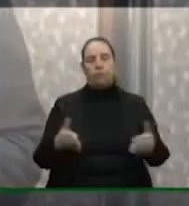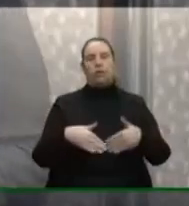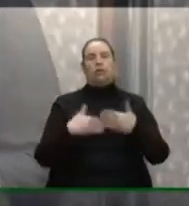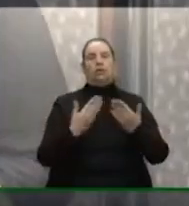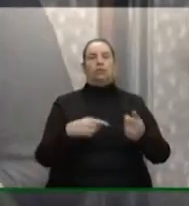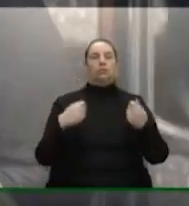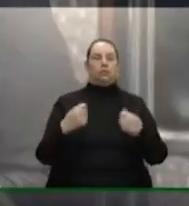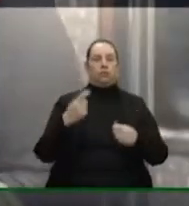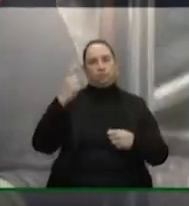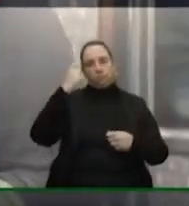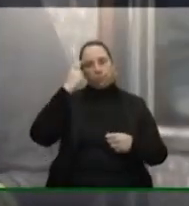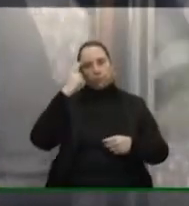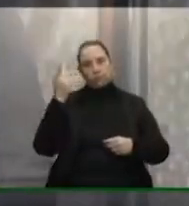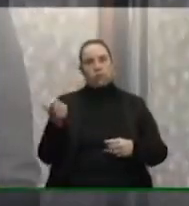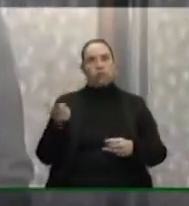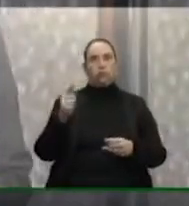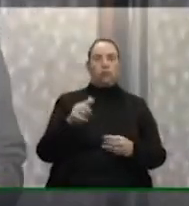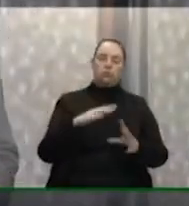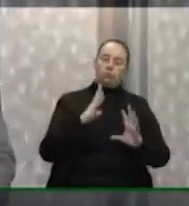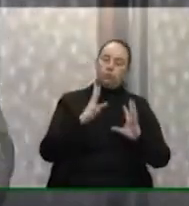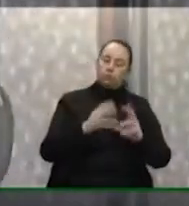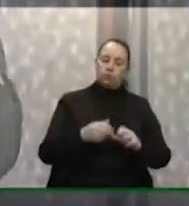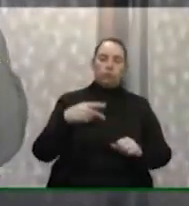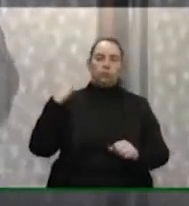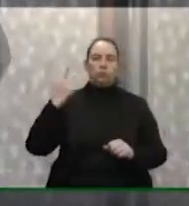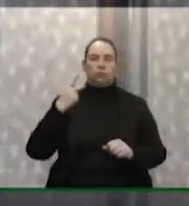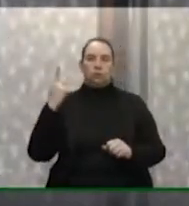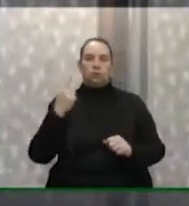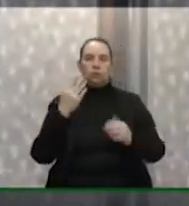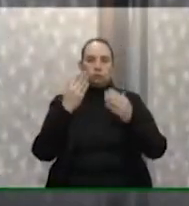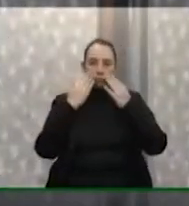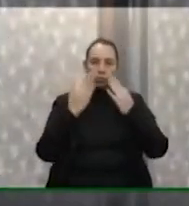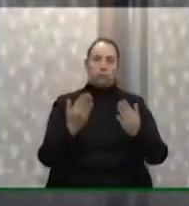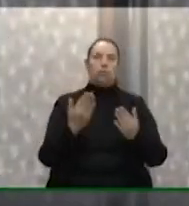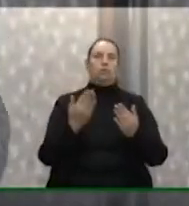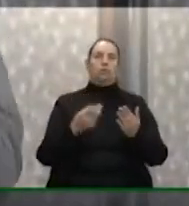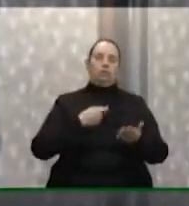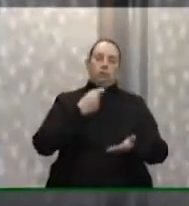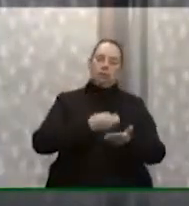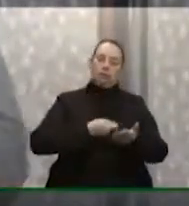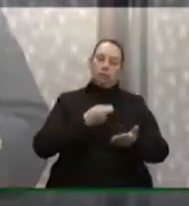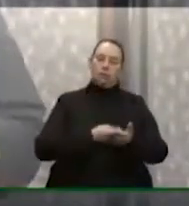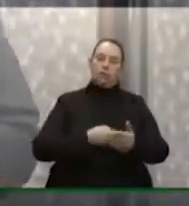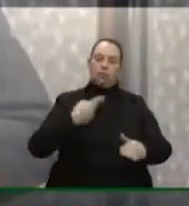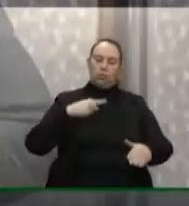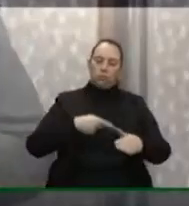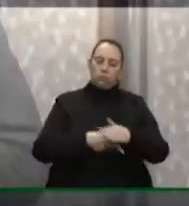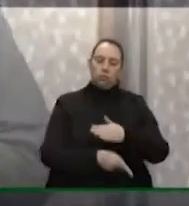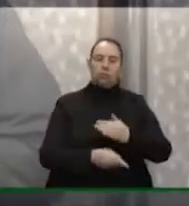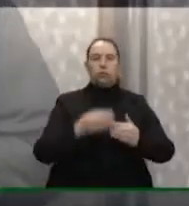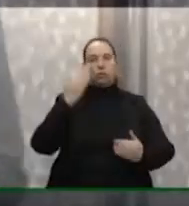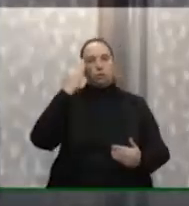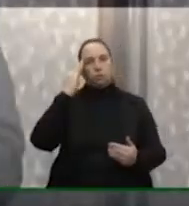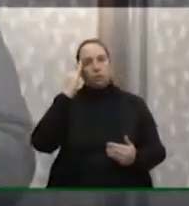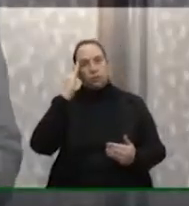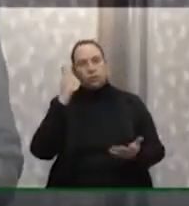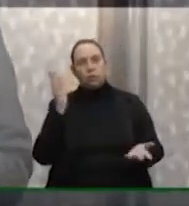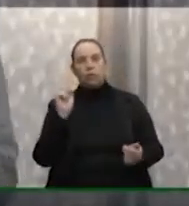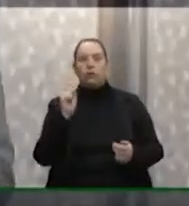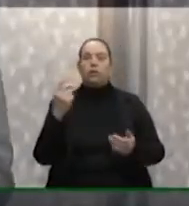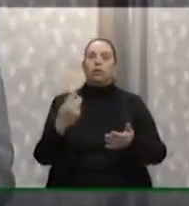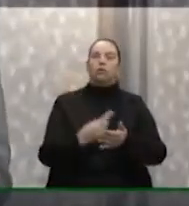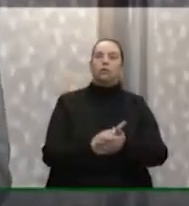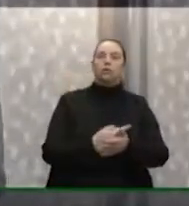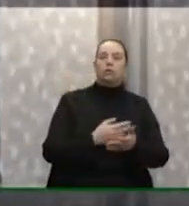repensar todas as políticas públicas e nos dedicar profundamente a esse a a compreensão dos fenômenos e aonde